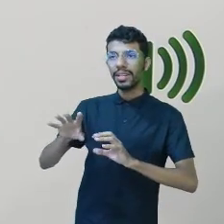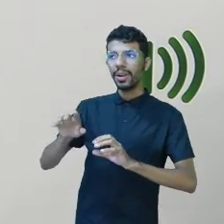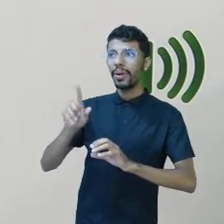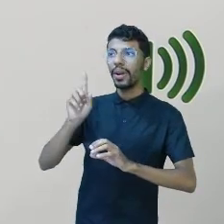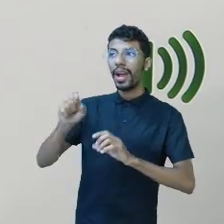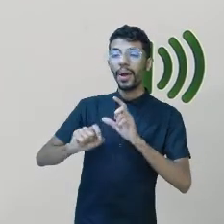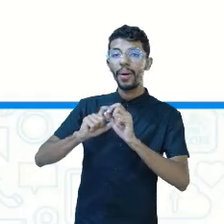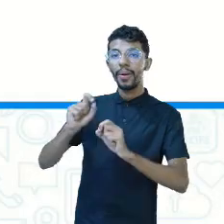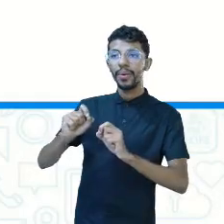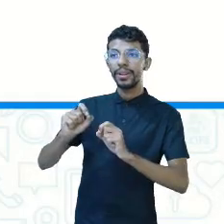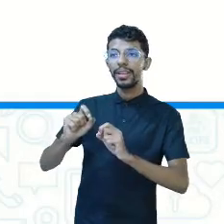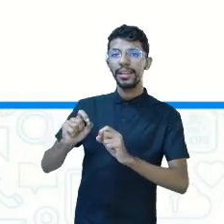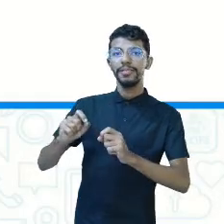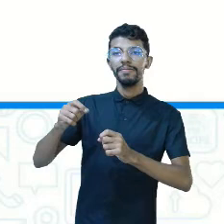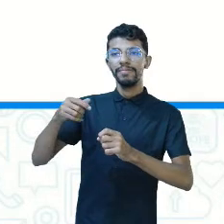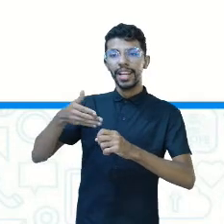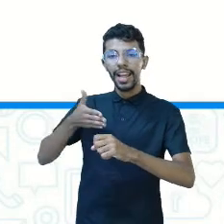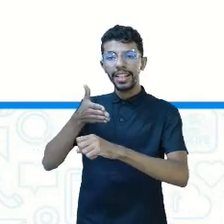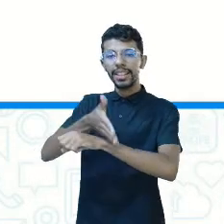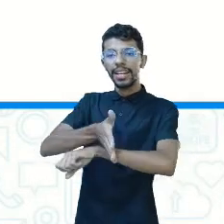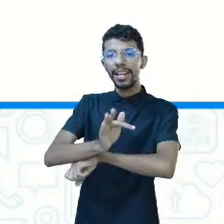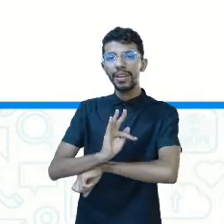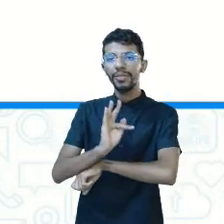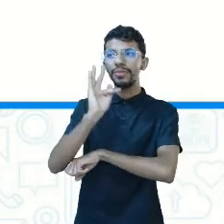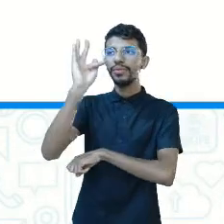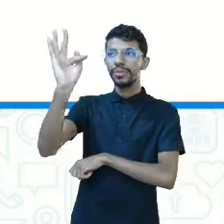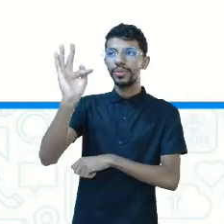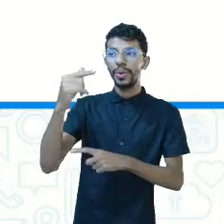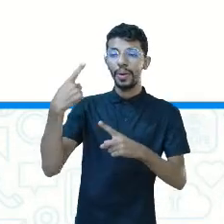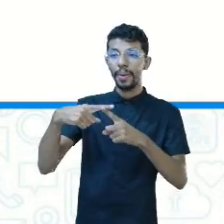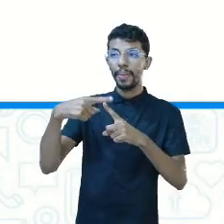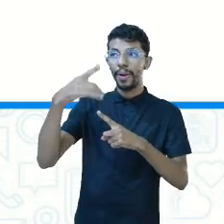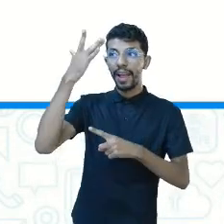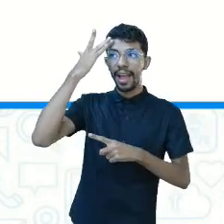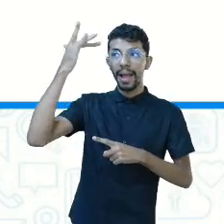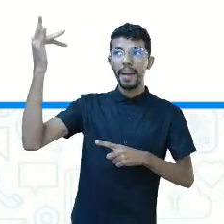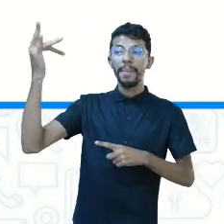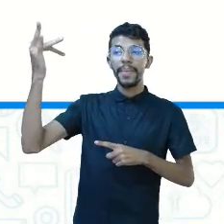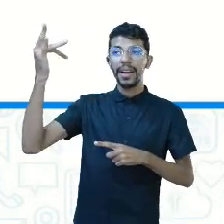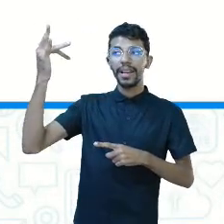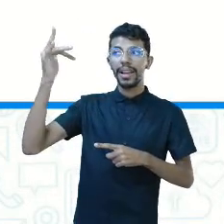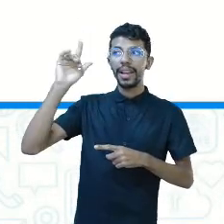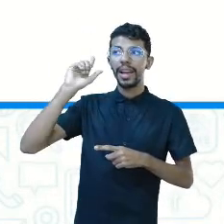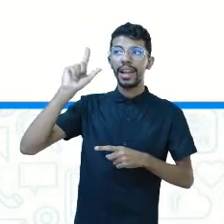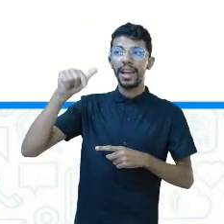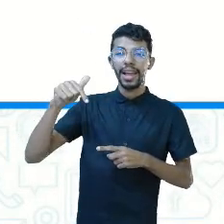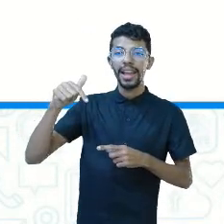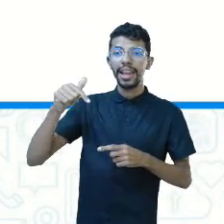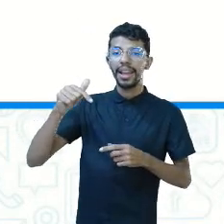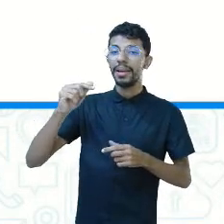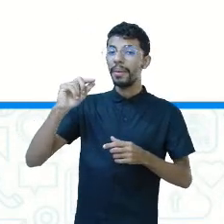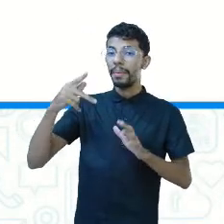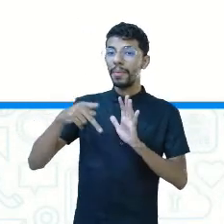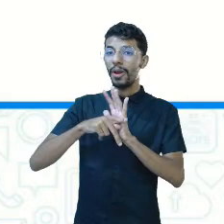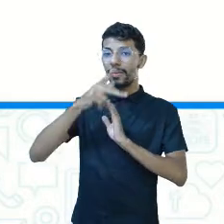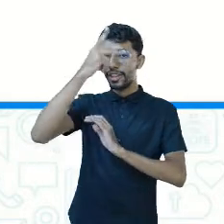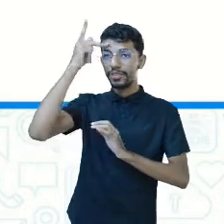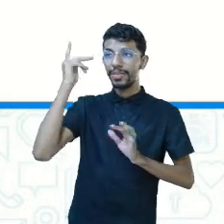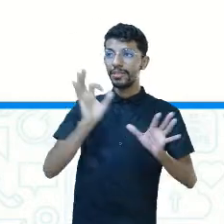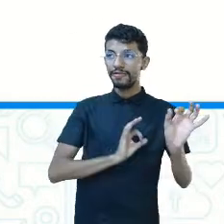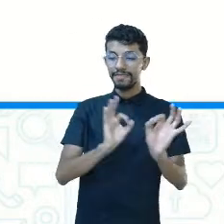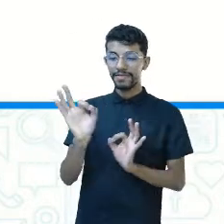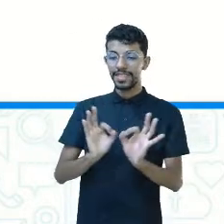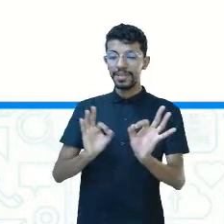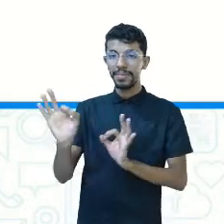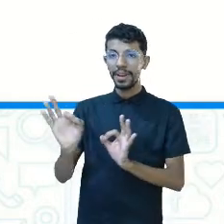é o passaporte para o futuro, porque o amanhã pertence àqueles que se